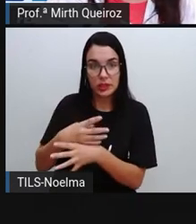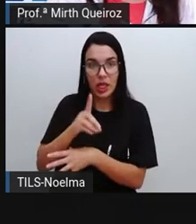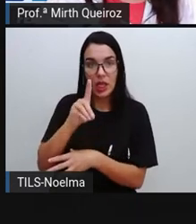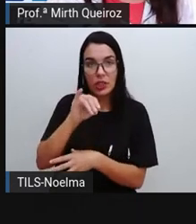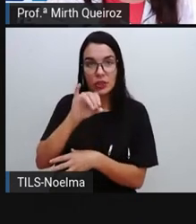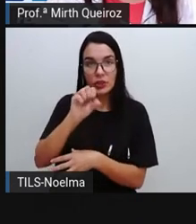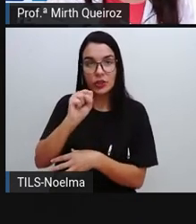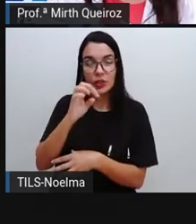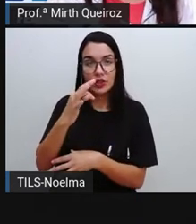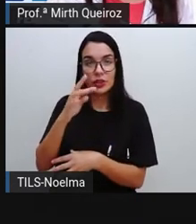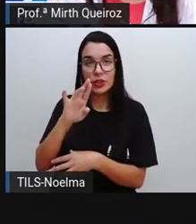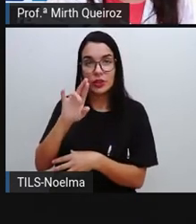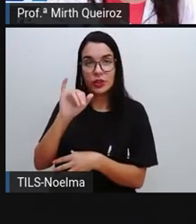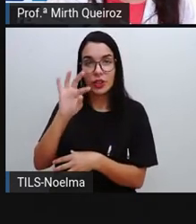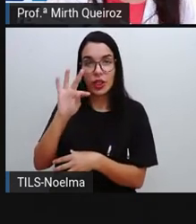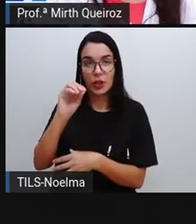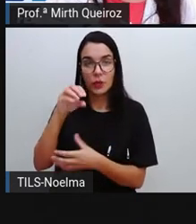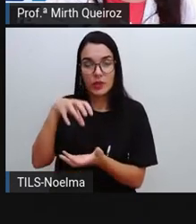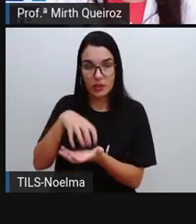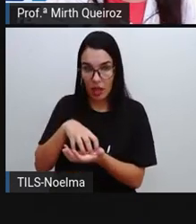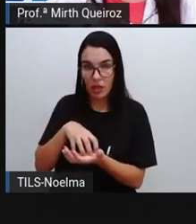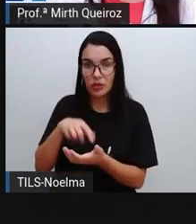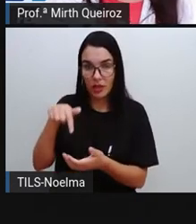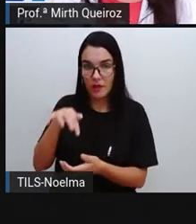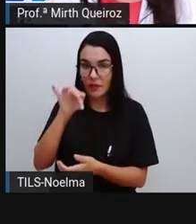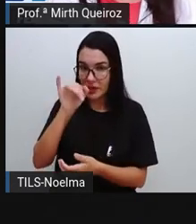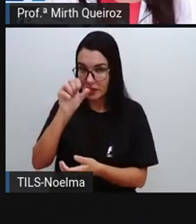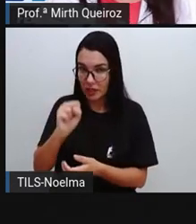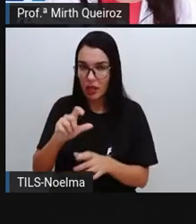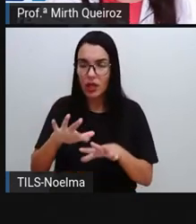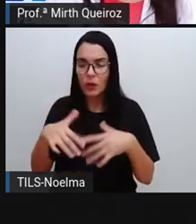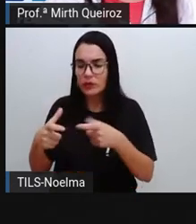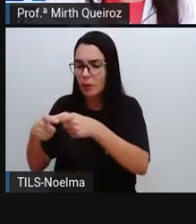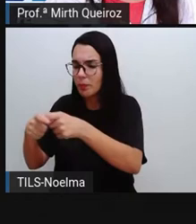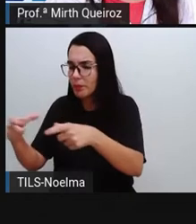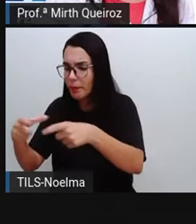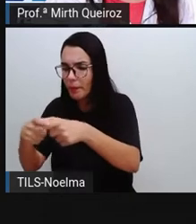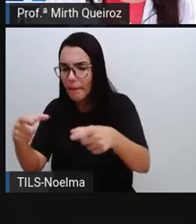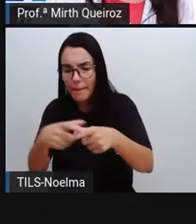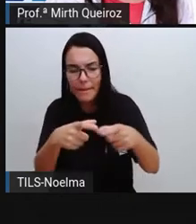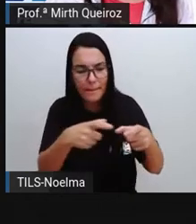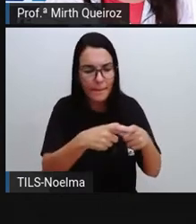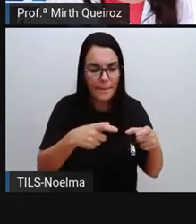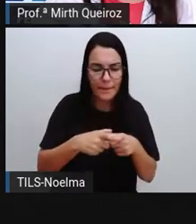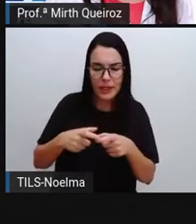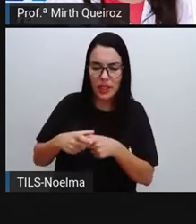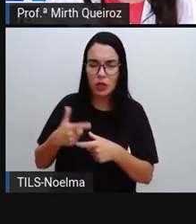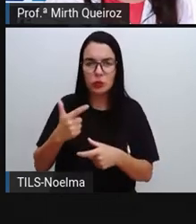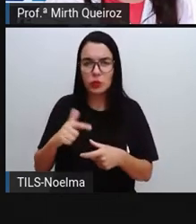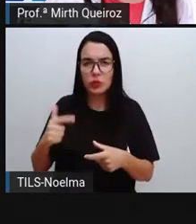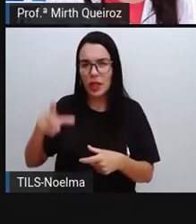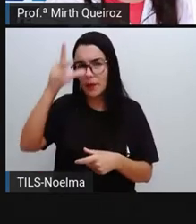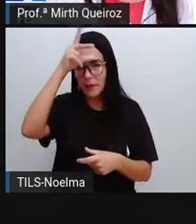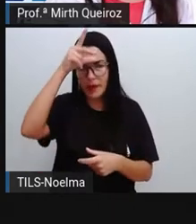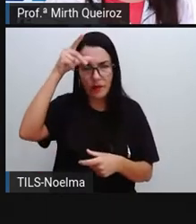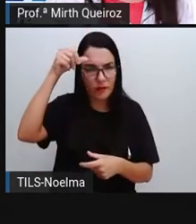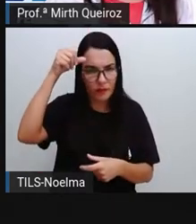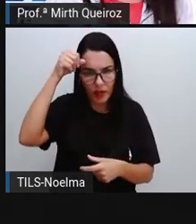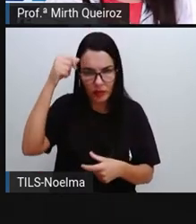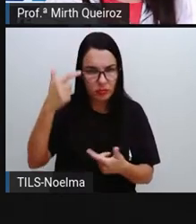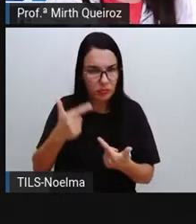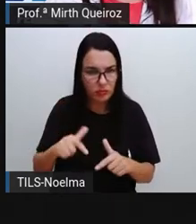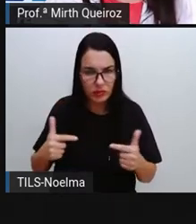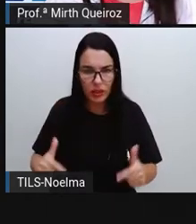que no caso Feira de Santana aqui, né? Enquanto as menores não possuem autonomia municipal, ou seja, não